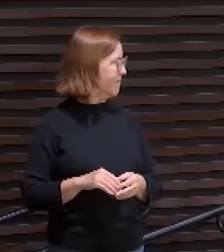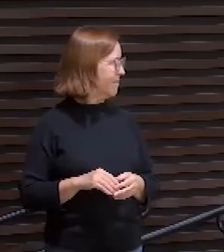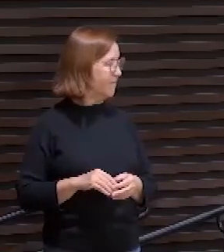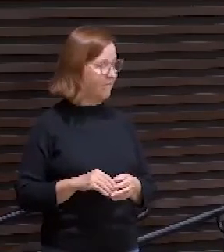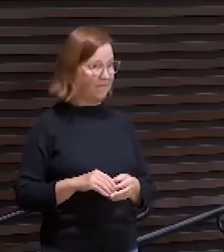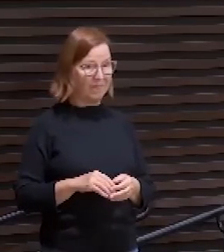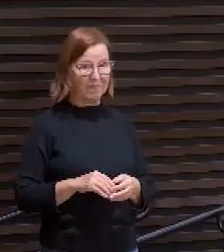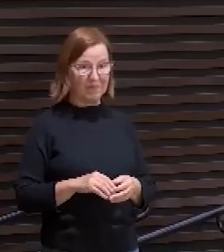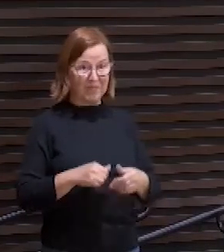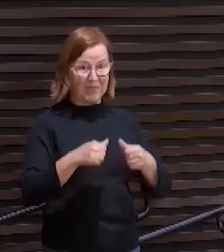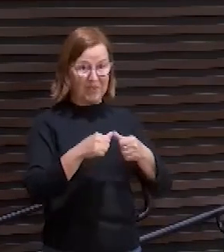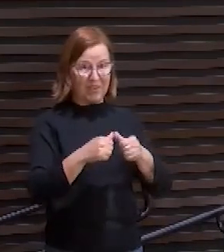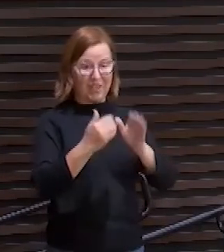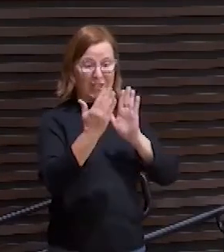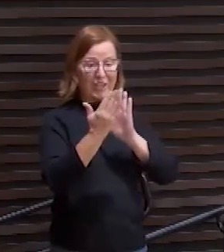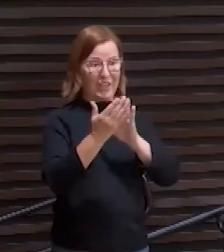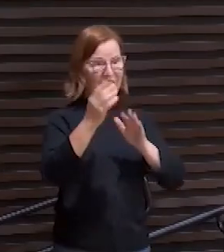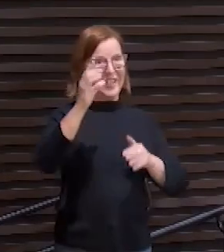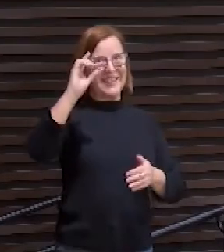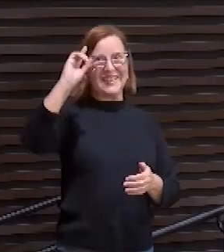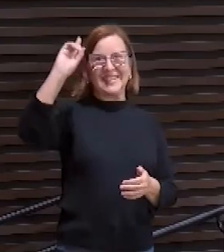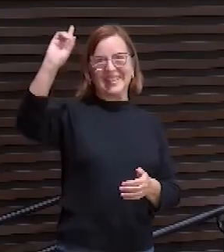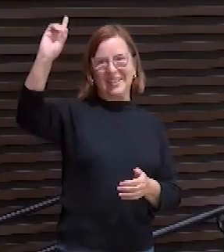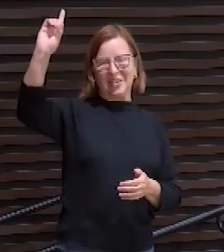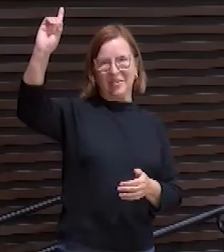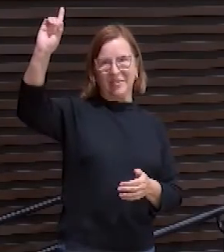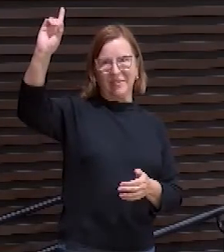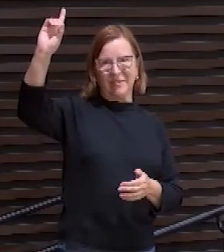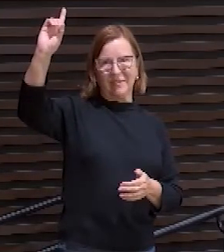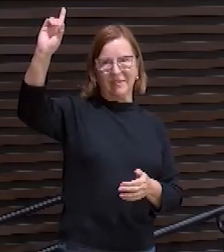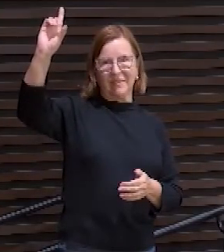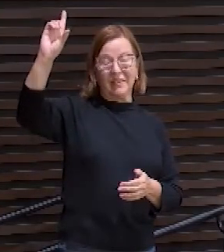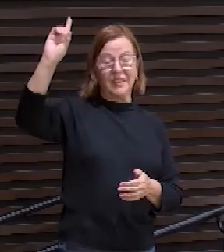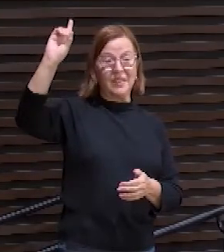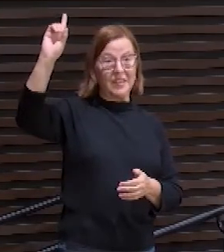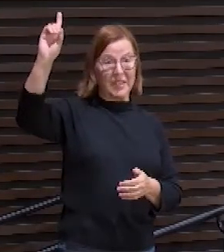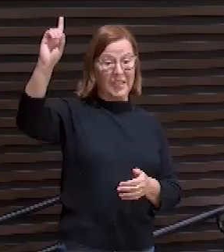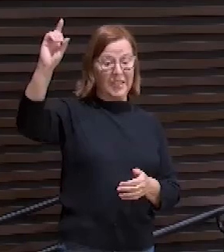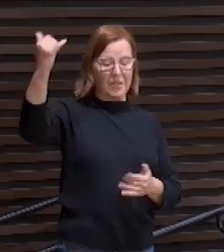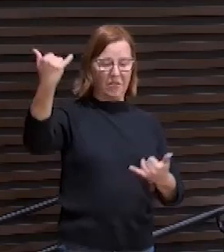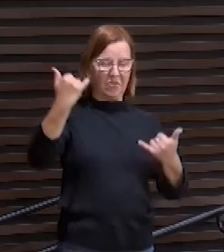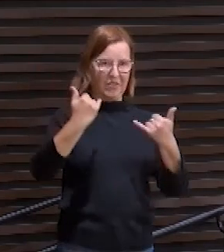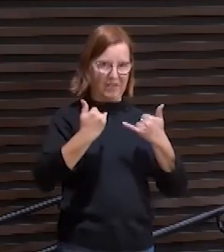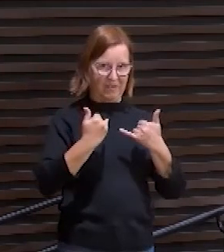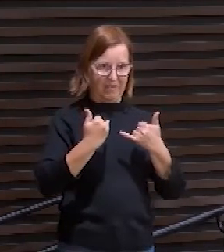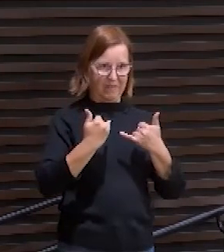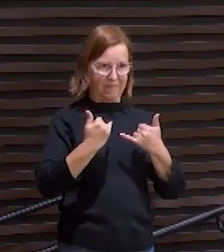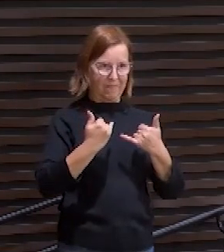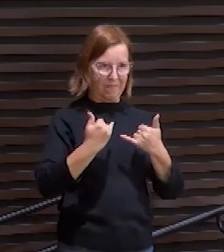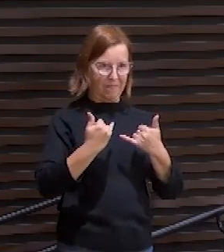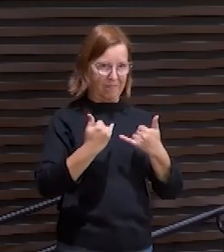e estivesse diante de Deus, e Ele lhe dissesse,